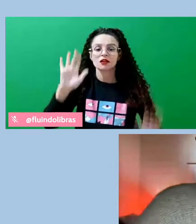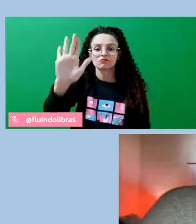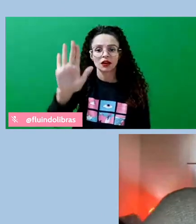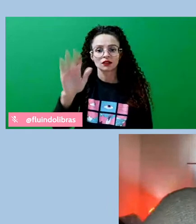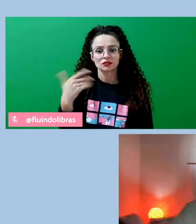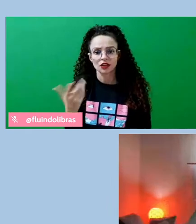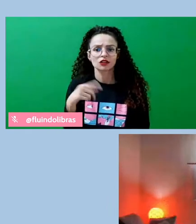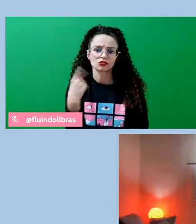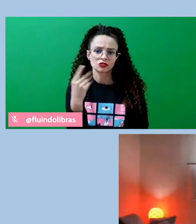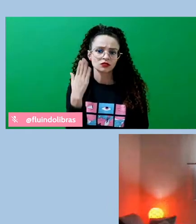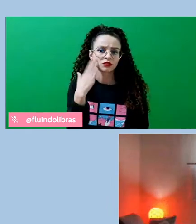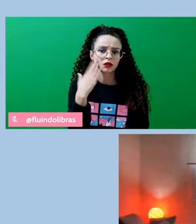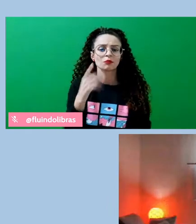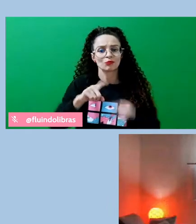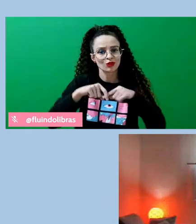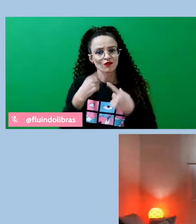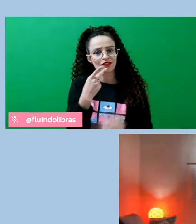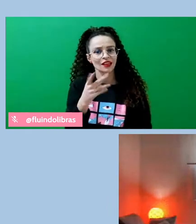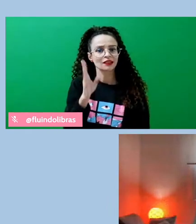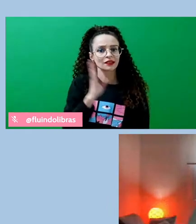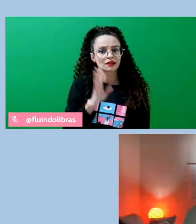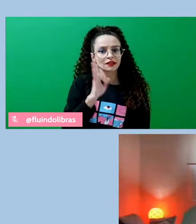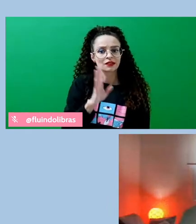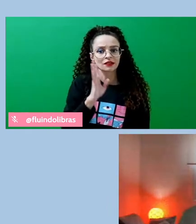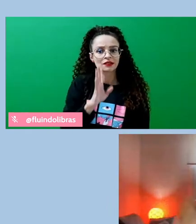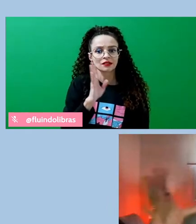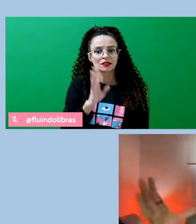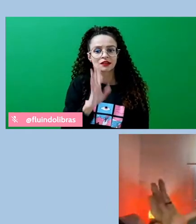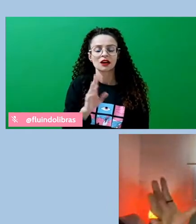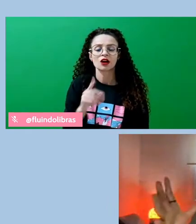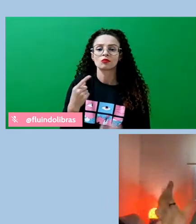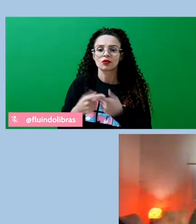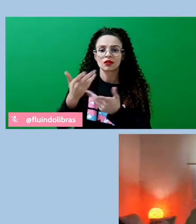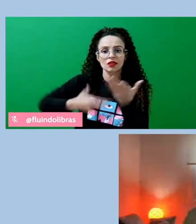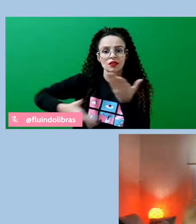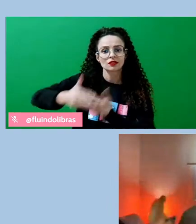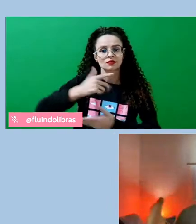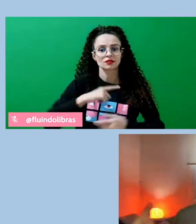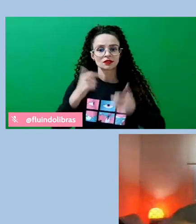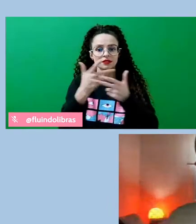gente sabe, tipo, por isso que eu falei como é legal a gente estar aqui nesse seminário, entendeu? Porque a gente tem essa coisa